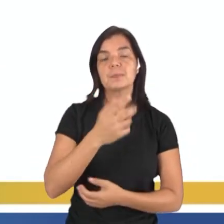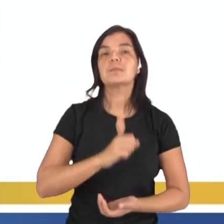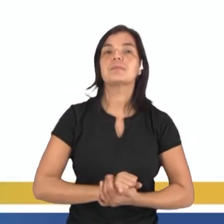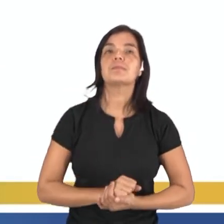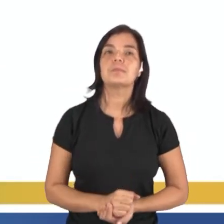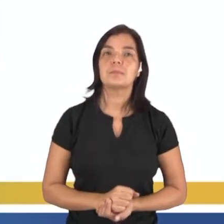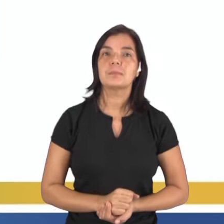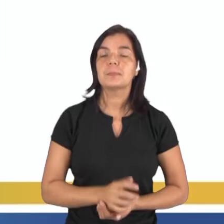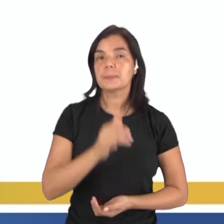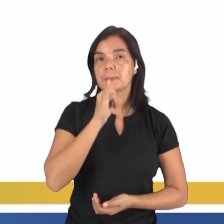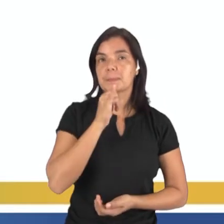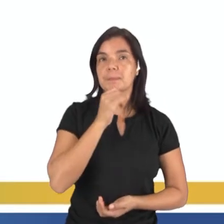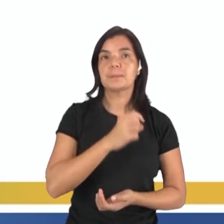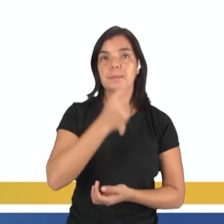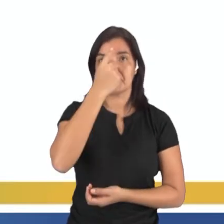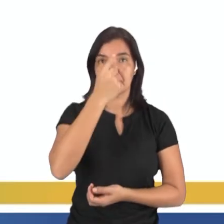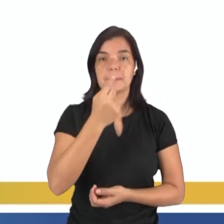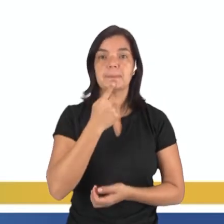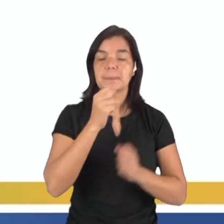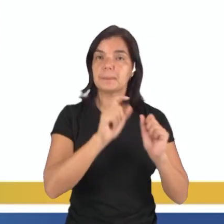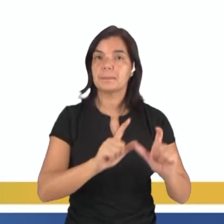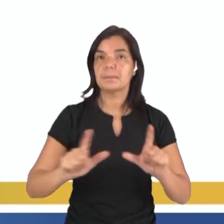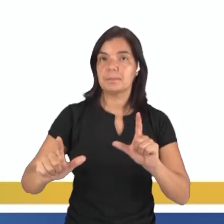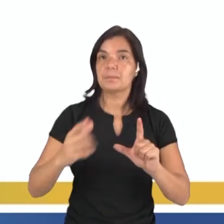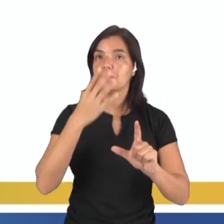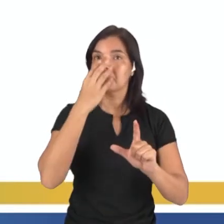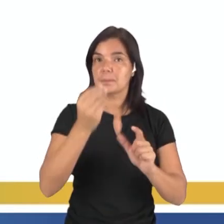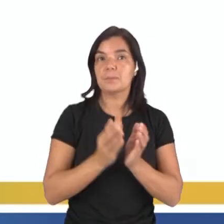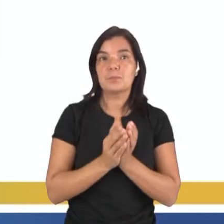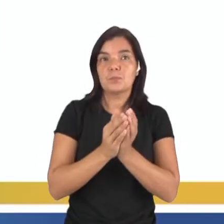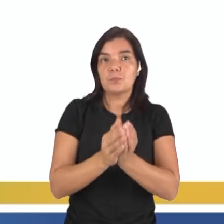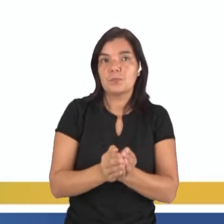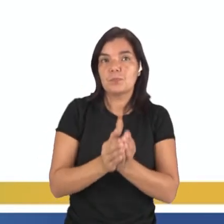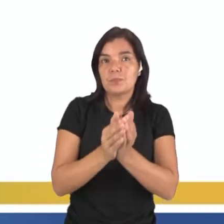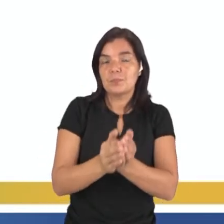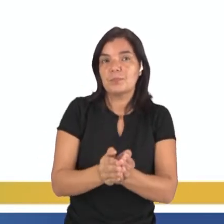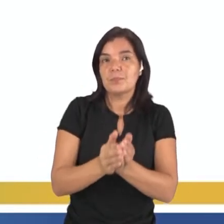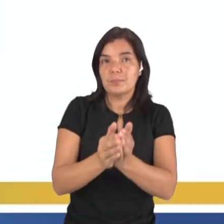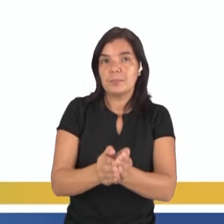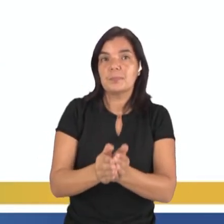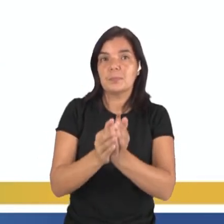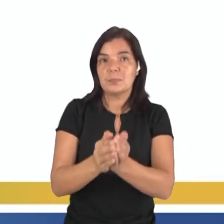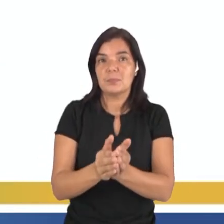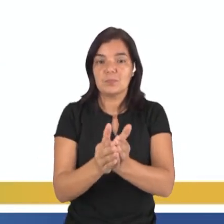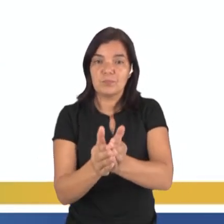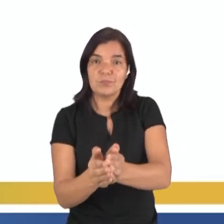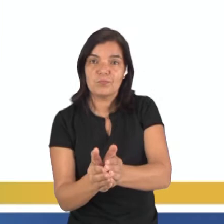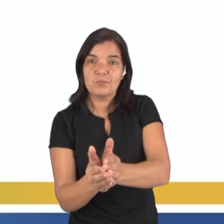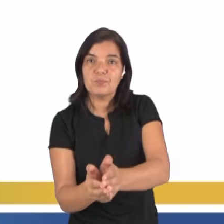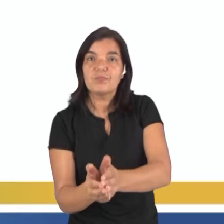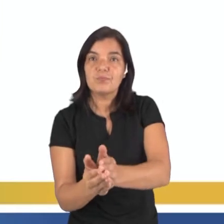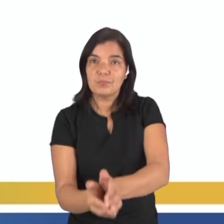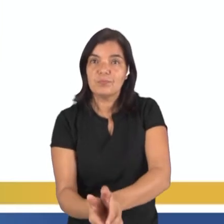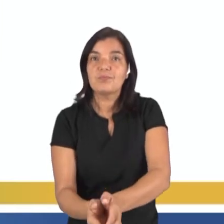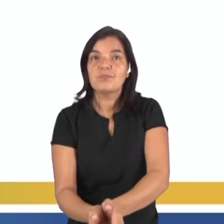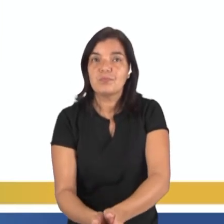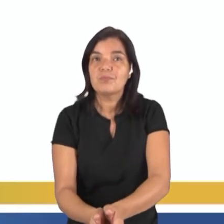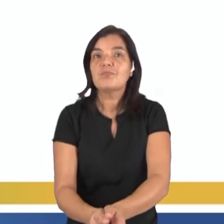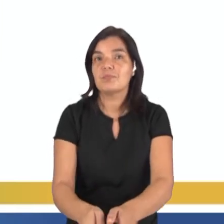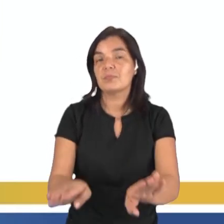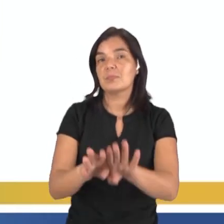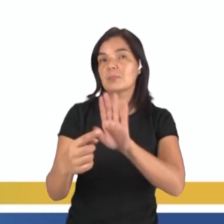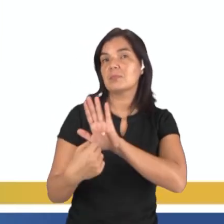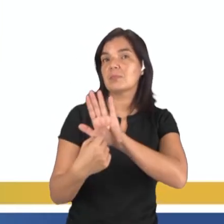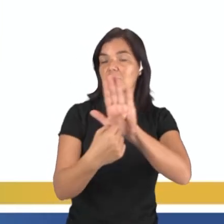fala. Por exemplo, a imagem a seguir, uma foto de um navio cargueiro prestes a tombar e naufragar,